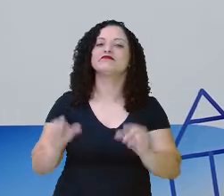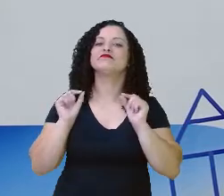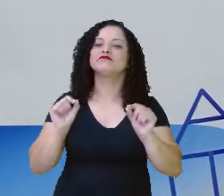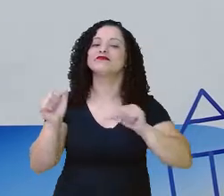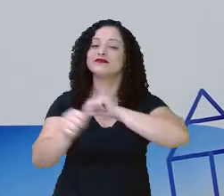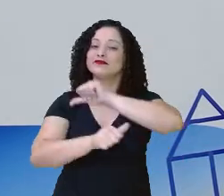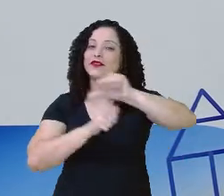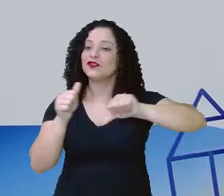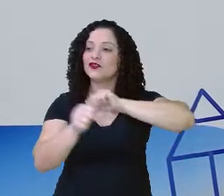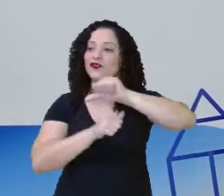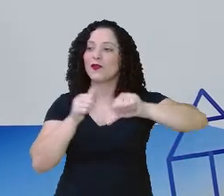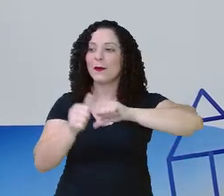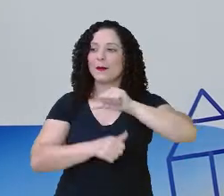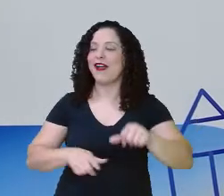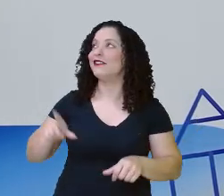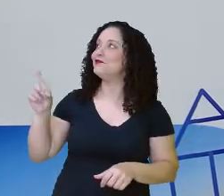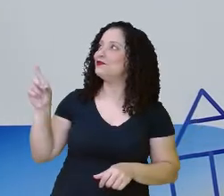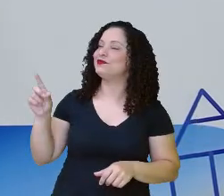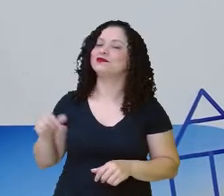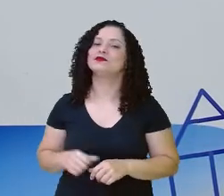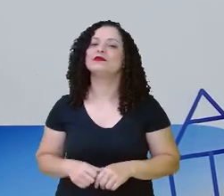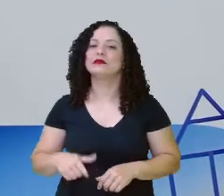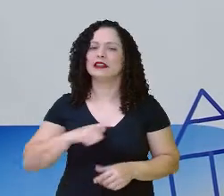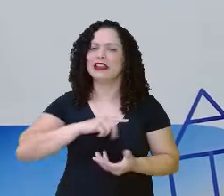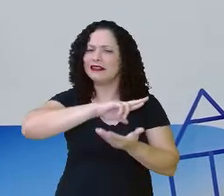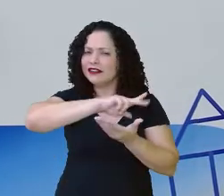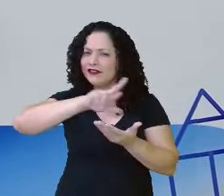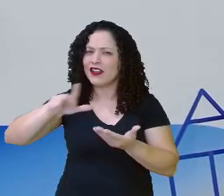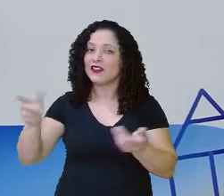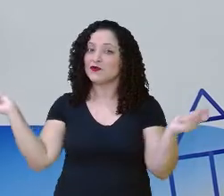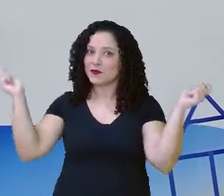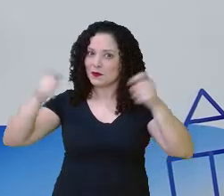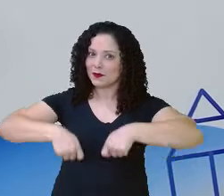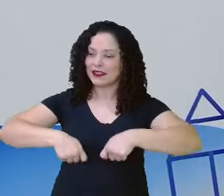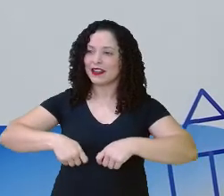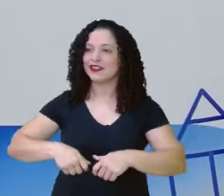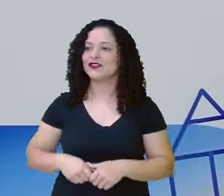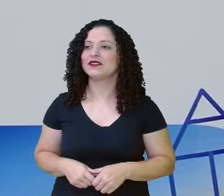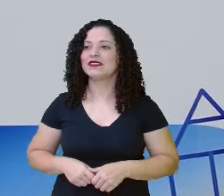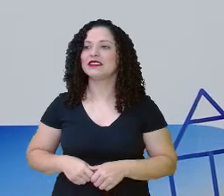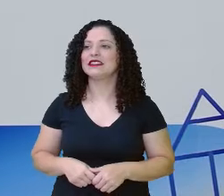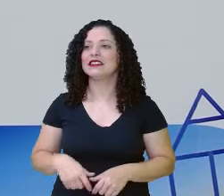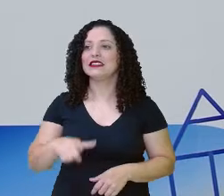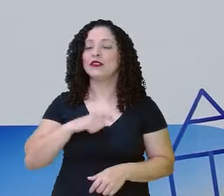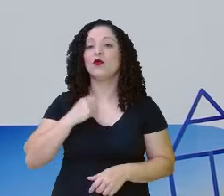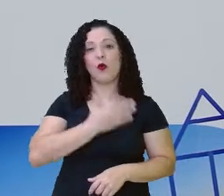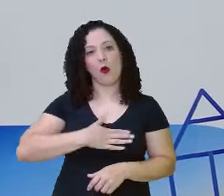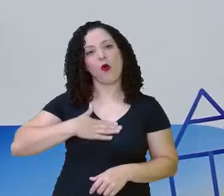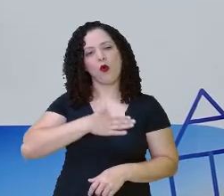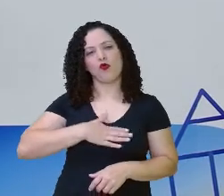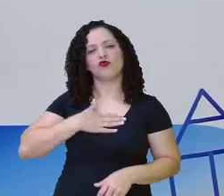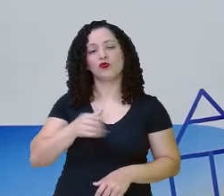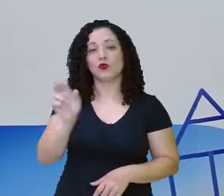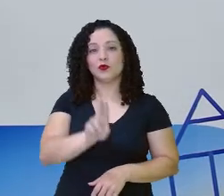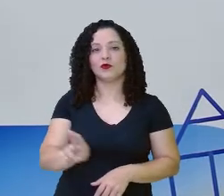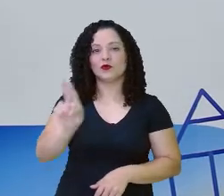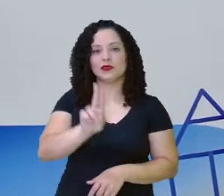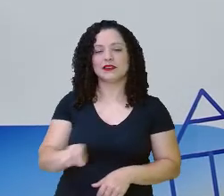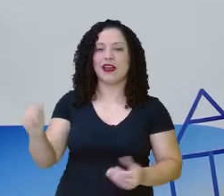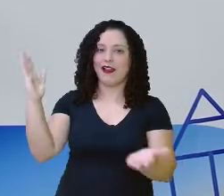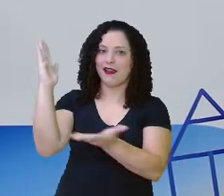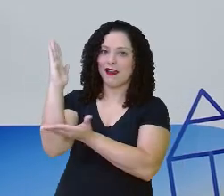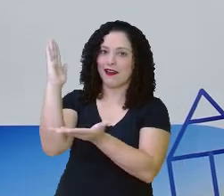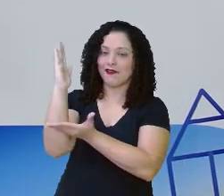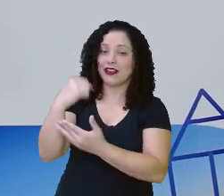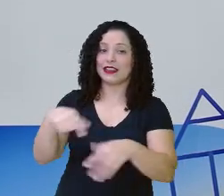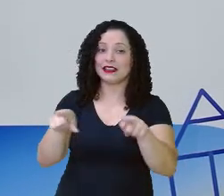quê? Tem várias possibilidades, porque tem a garrafa, eu geralmente gosto de trabalhar, além de trabalhar com a garrafa, trabalhar também